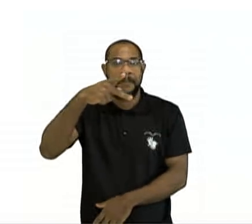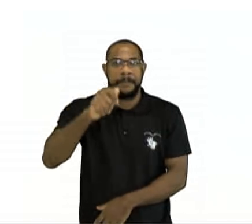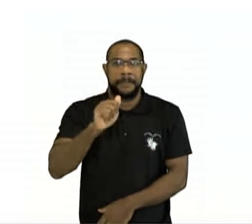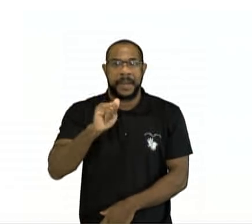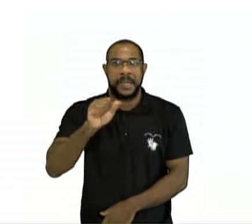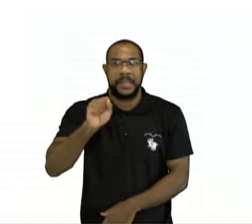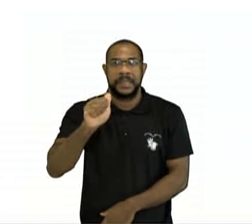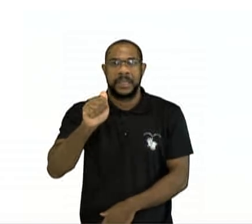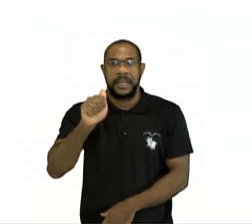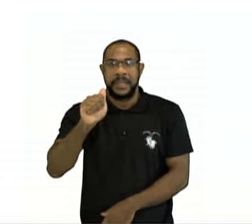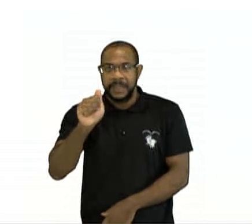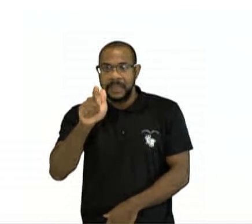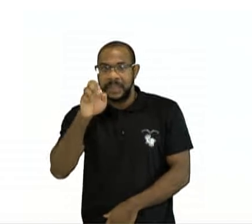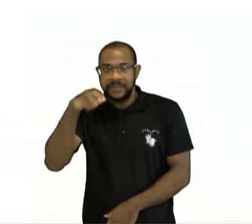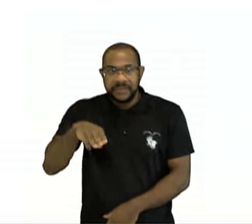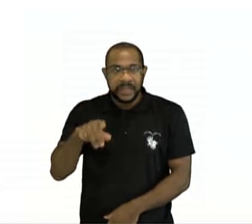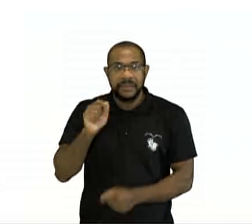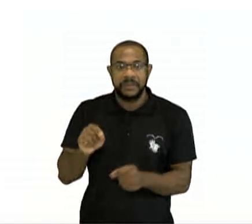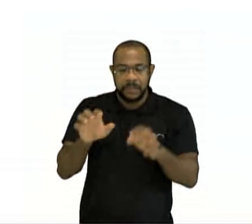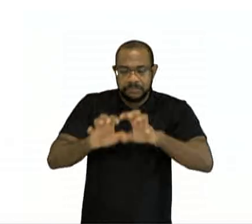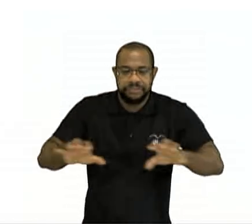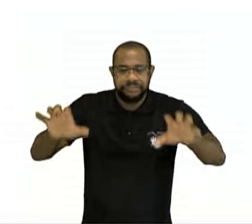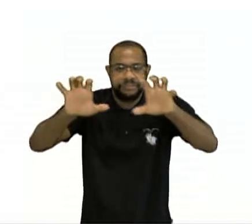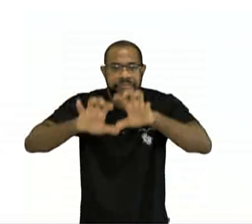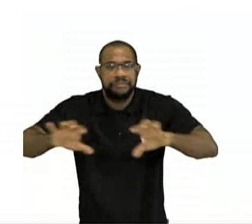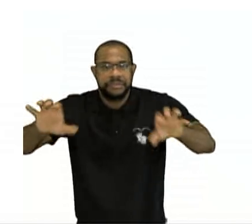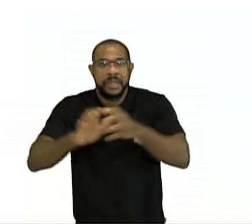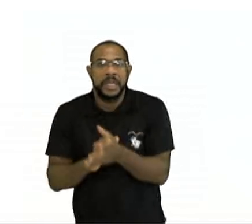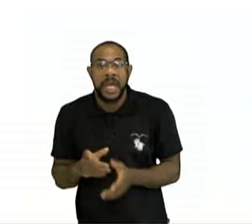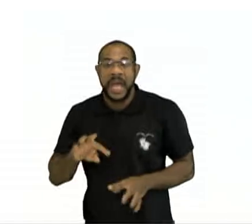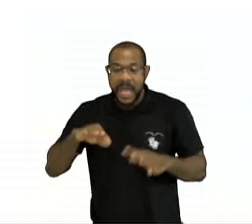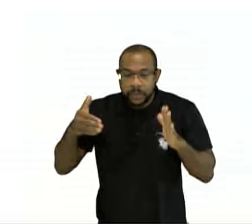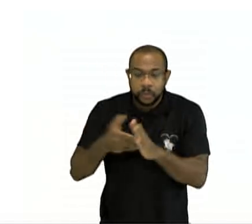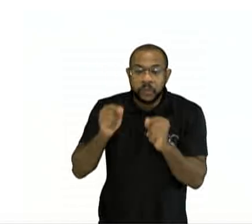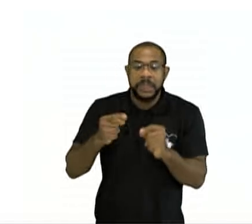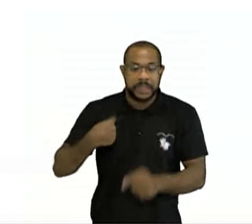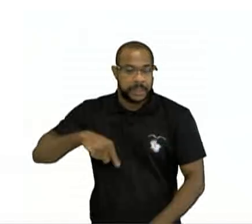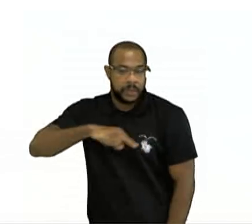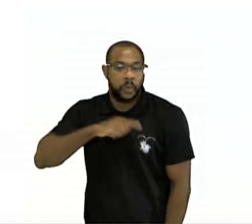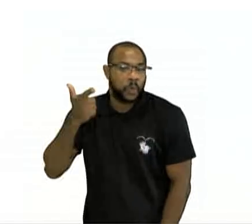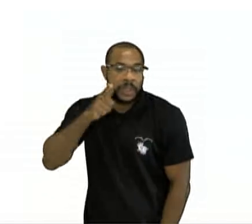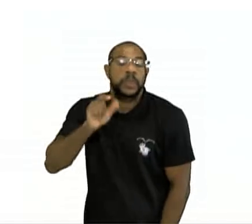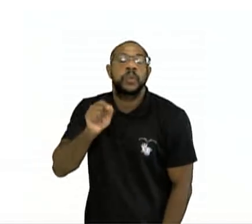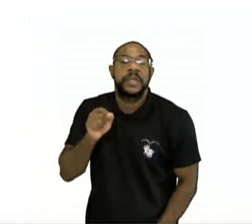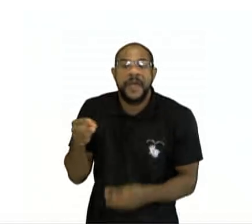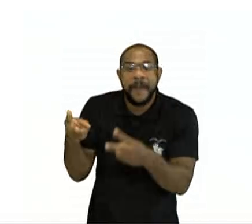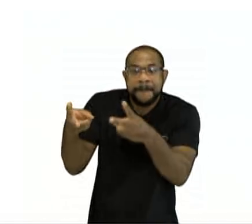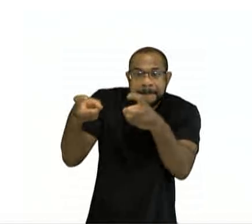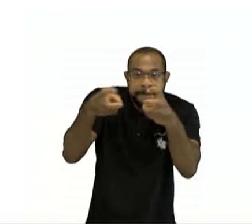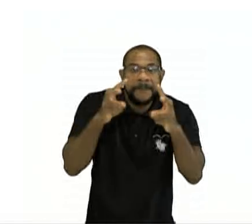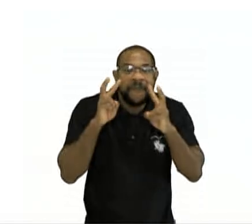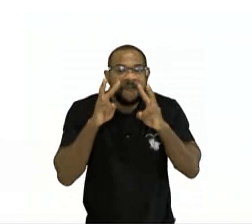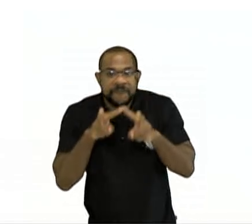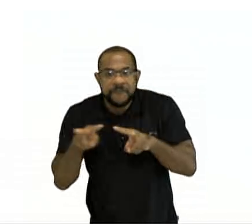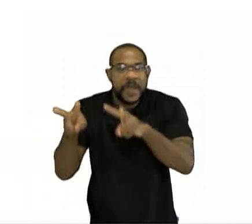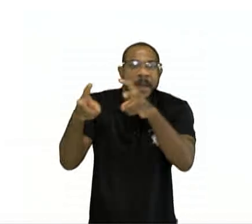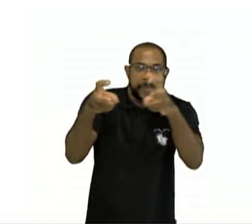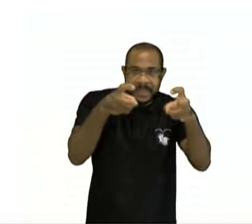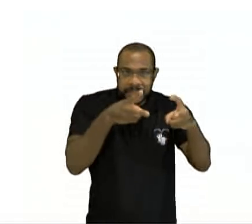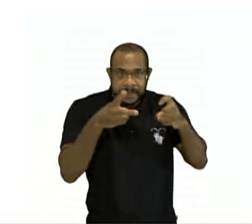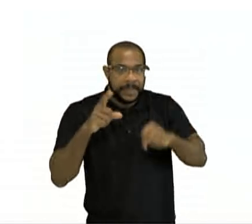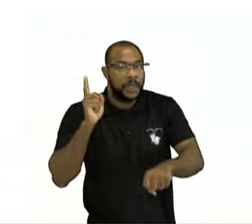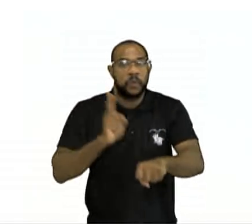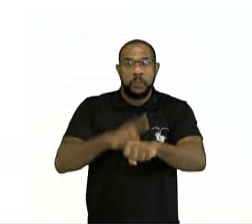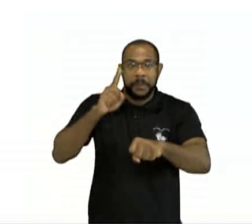geográfico, aquilo que eu consigo ver num determinado momento. Conceito aí que vocês já aprenderam, já falaram bastante, já